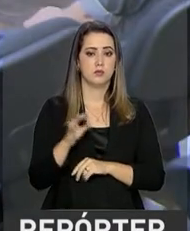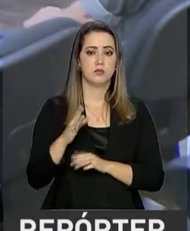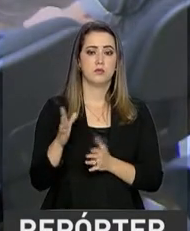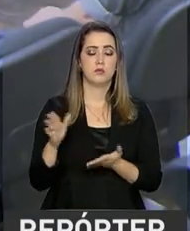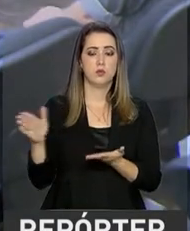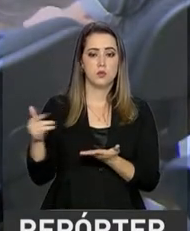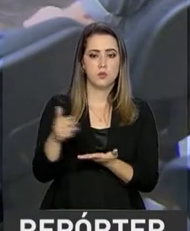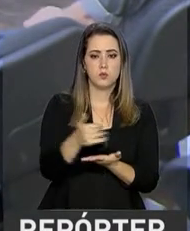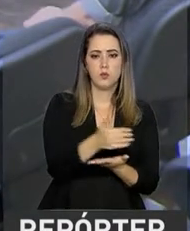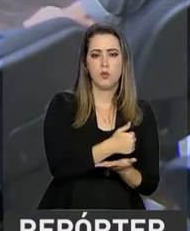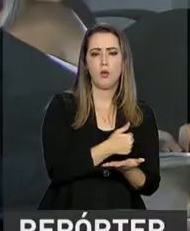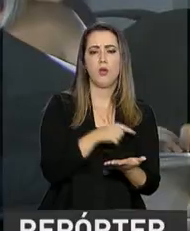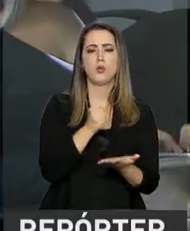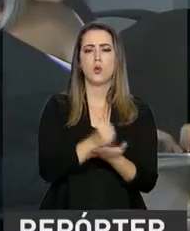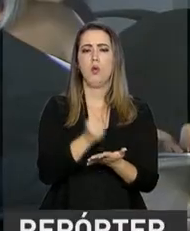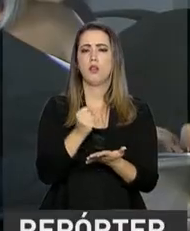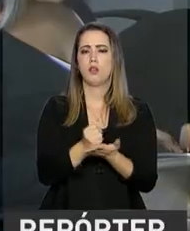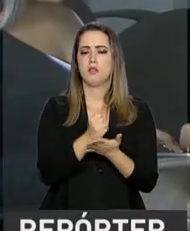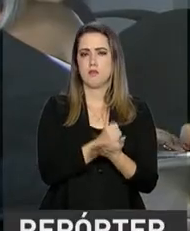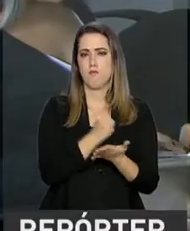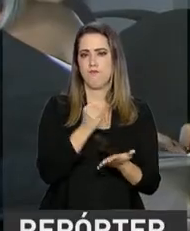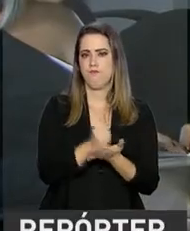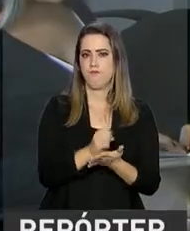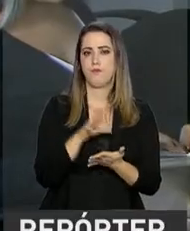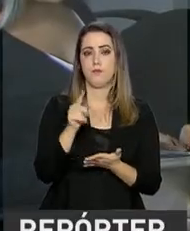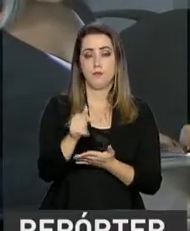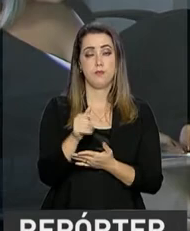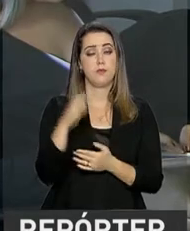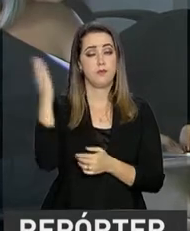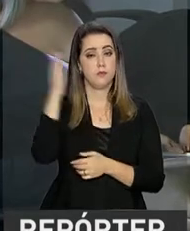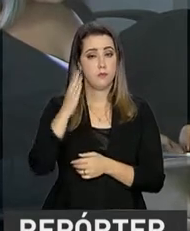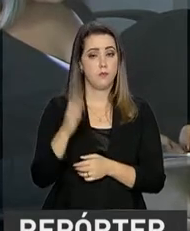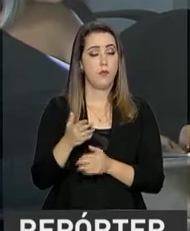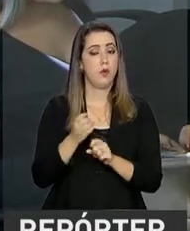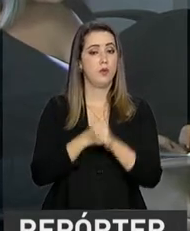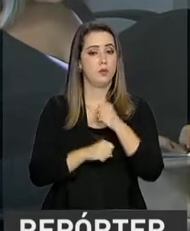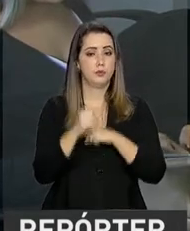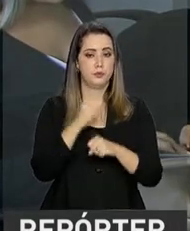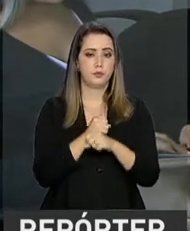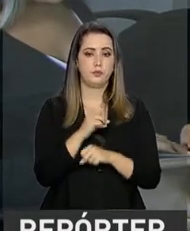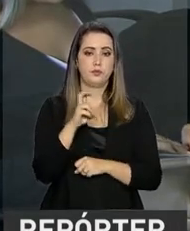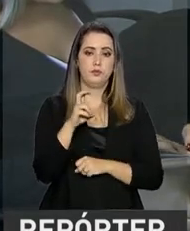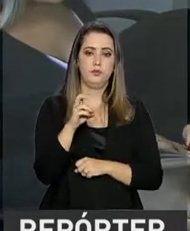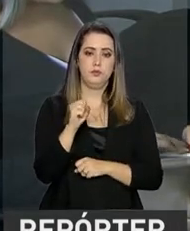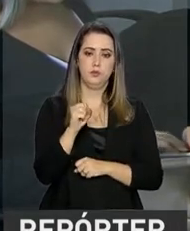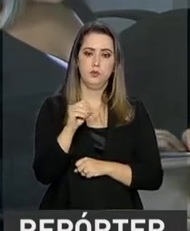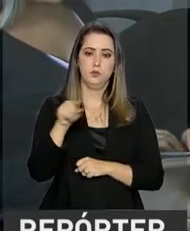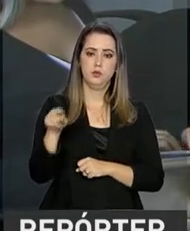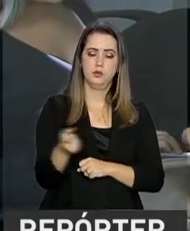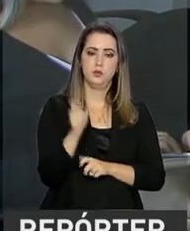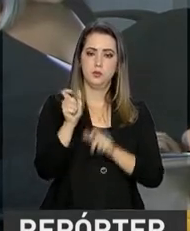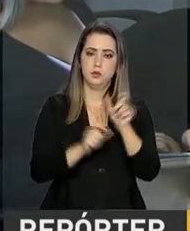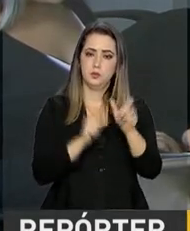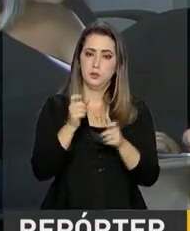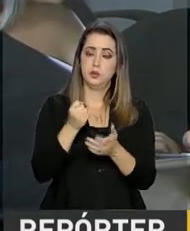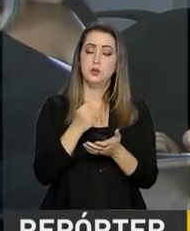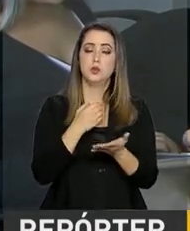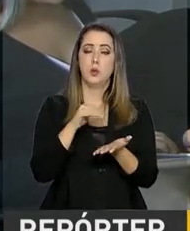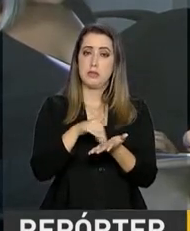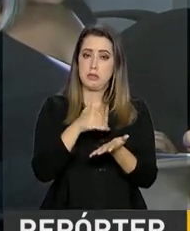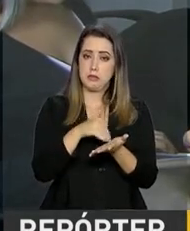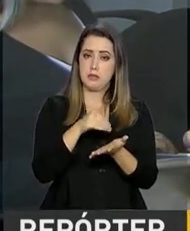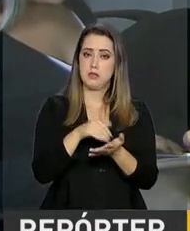admissões em todo o país em todo o ano passado quase 580 mil trabalhadores cadastrados no sine